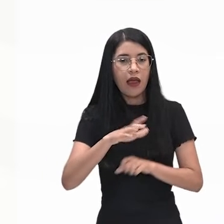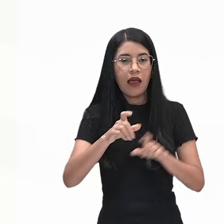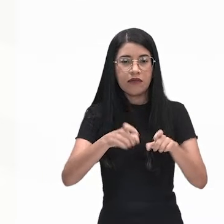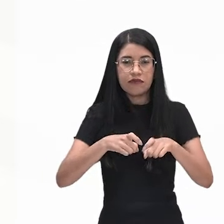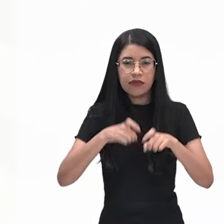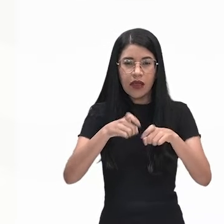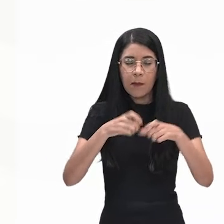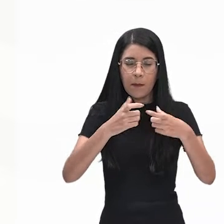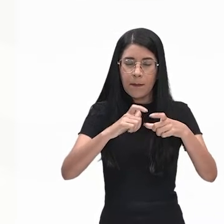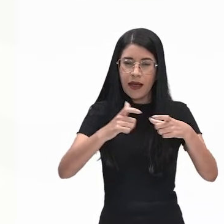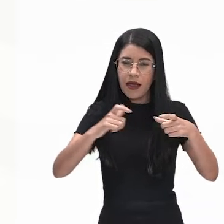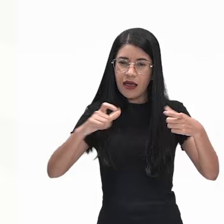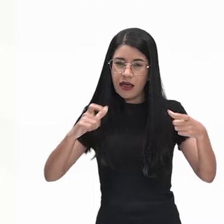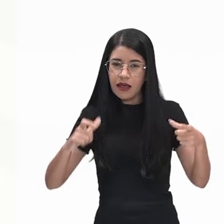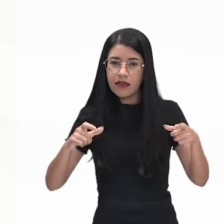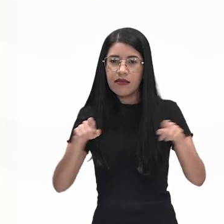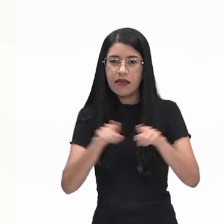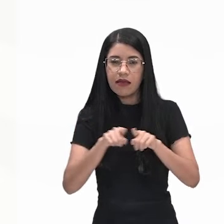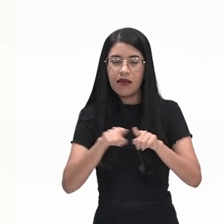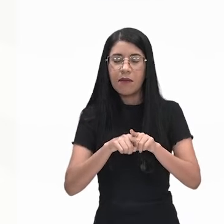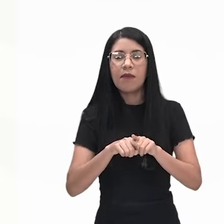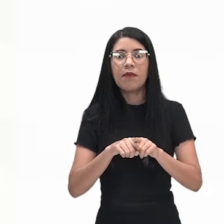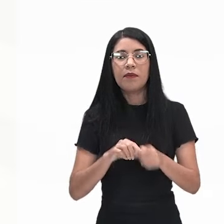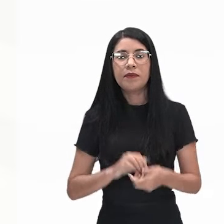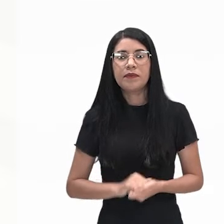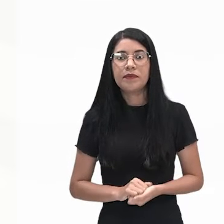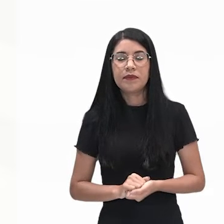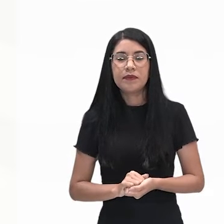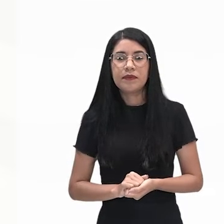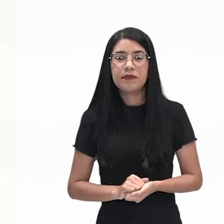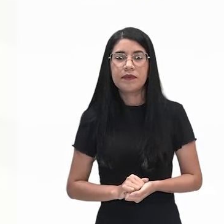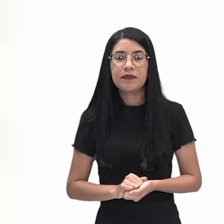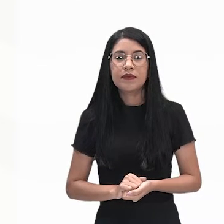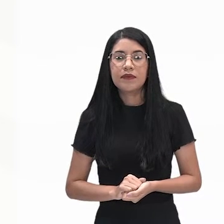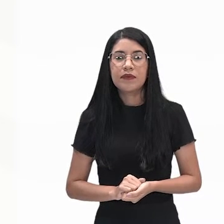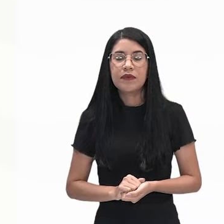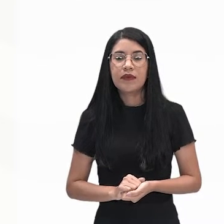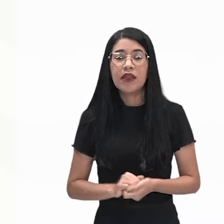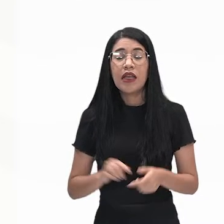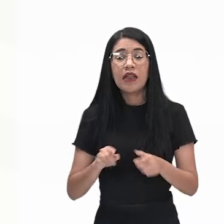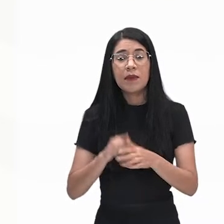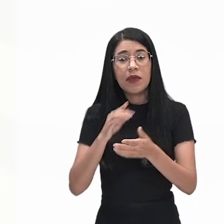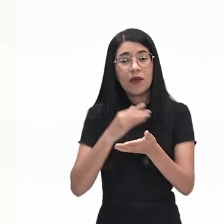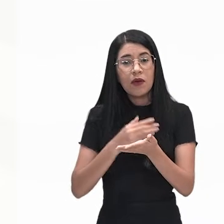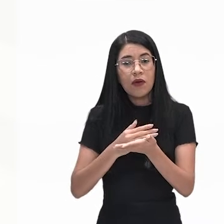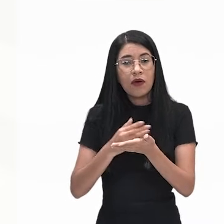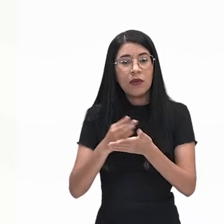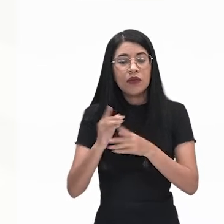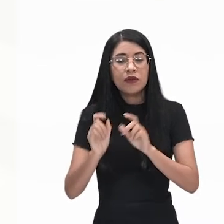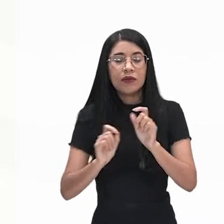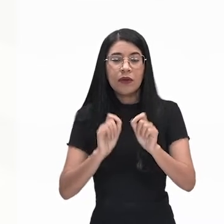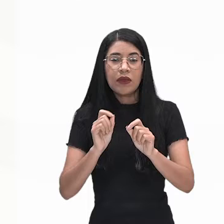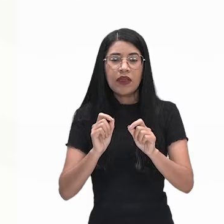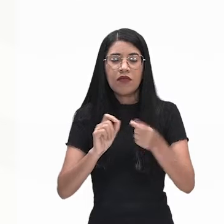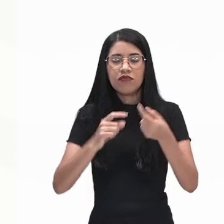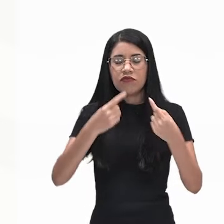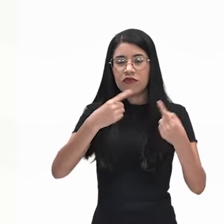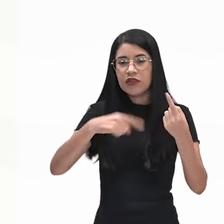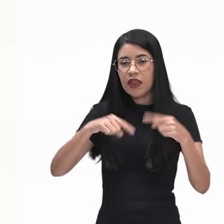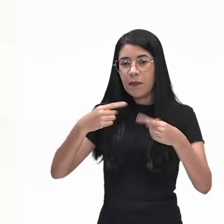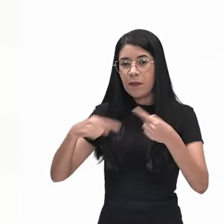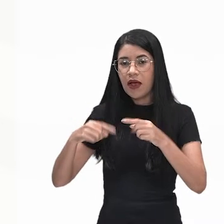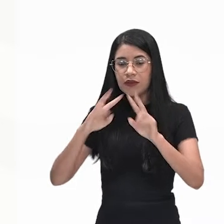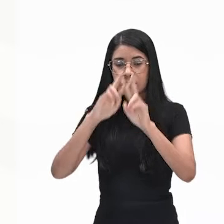em práticas que sejam mais sustentáveis, e esse debate vem em relação ao debate mais forte relacionado às questões